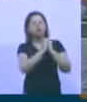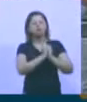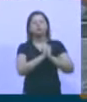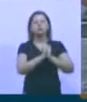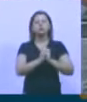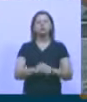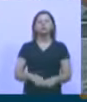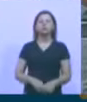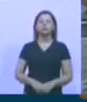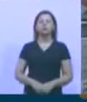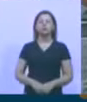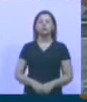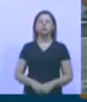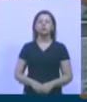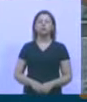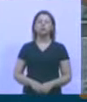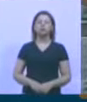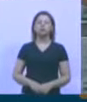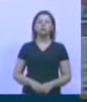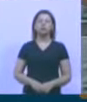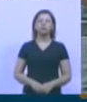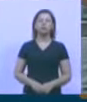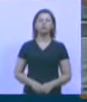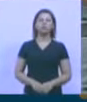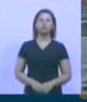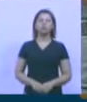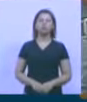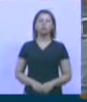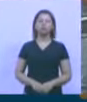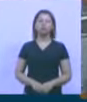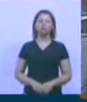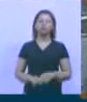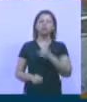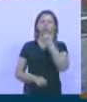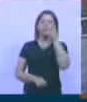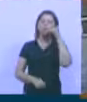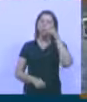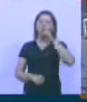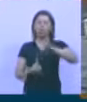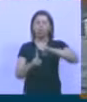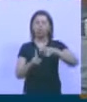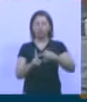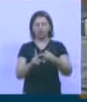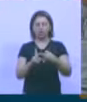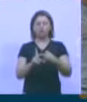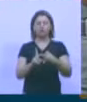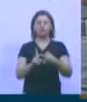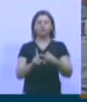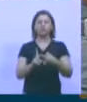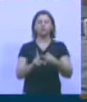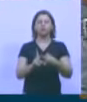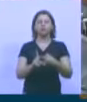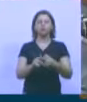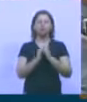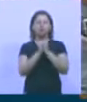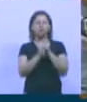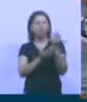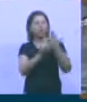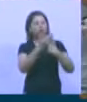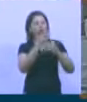her baby for prayers. The Ou woman's melhor, baby. A mulher estava grávida por quem ele rezou,